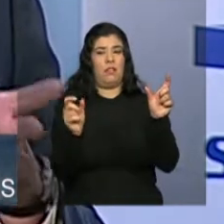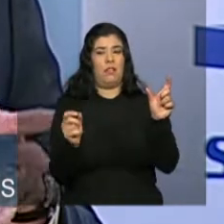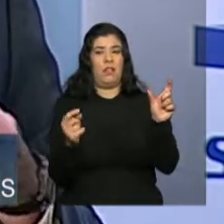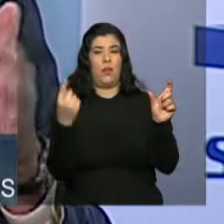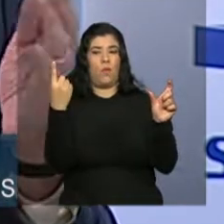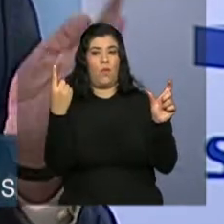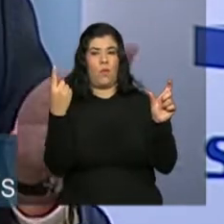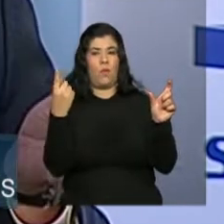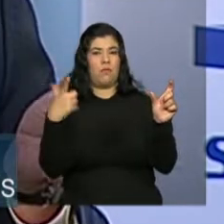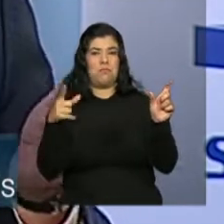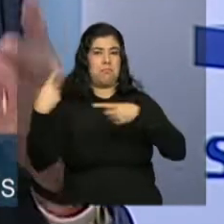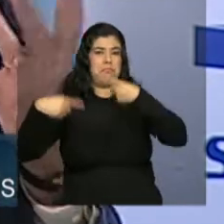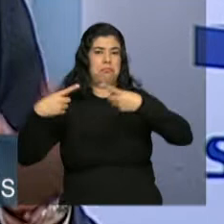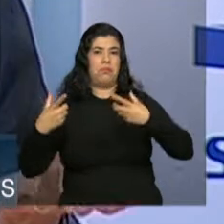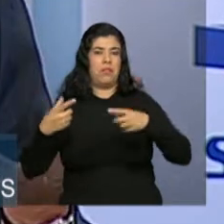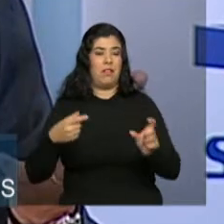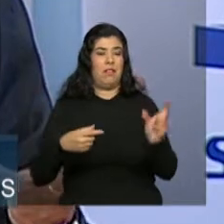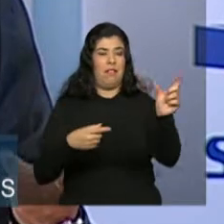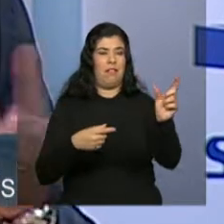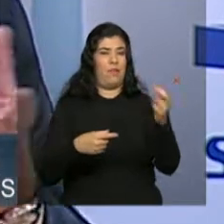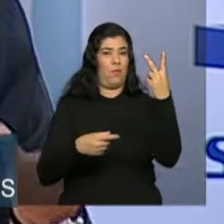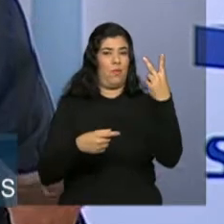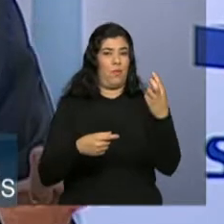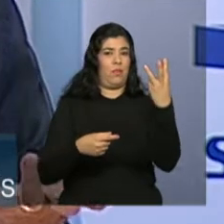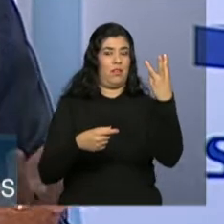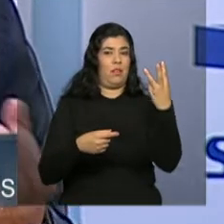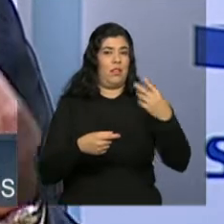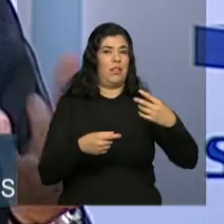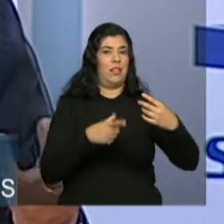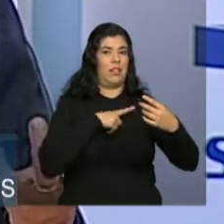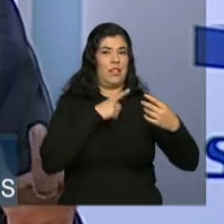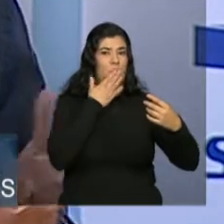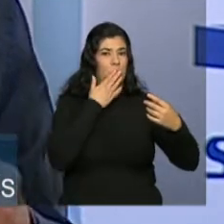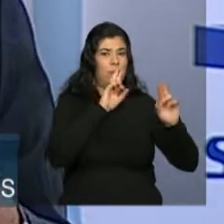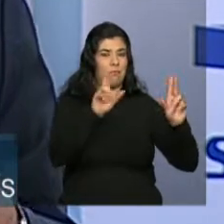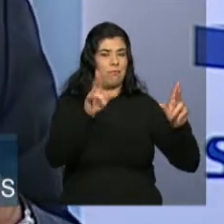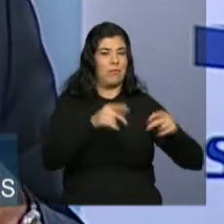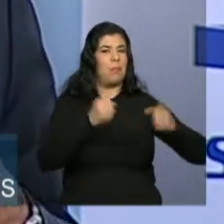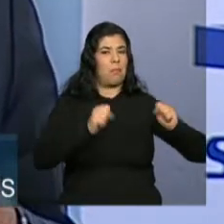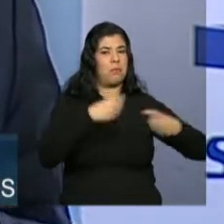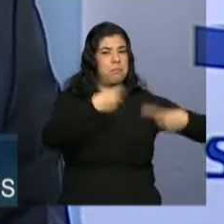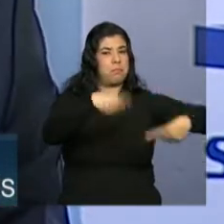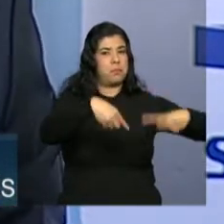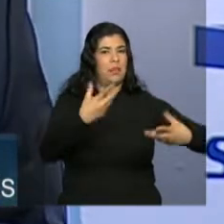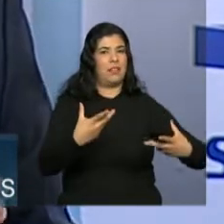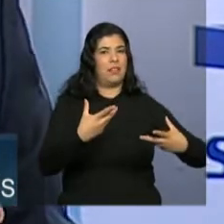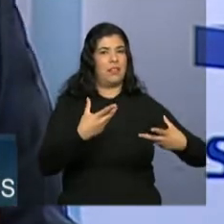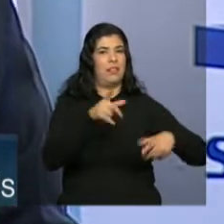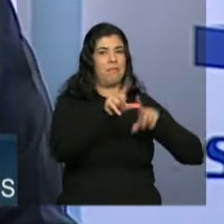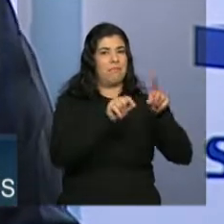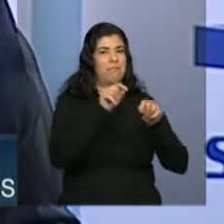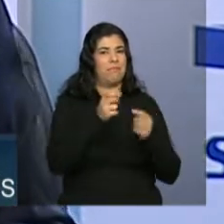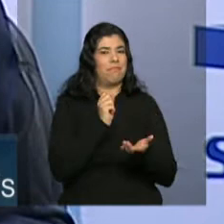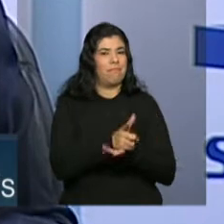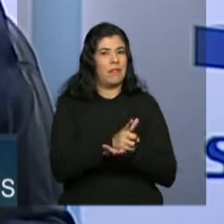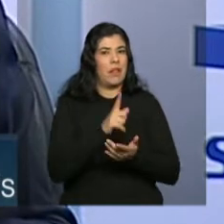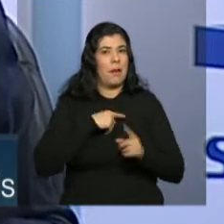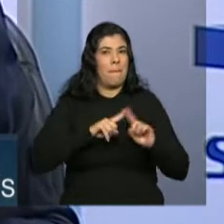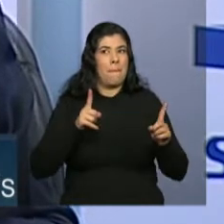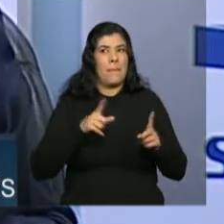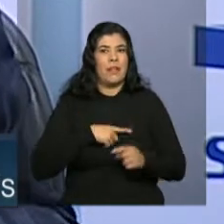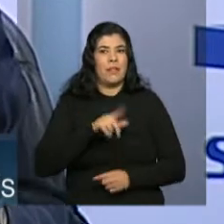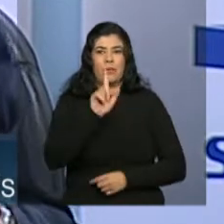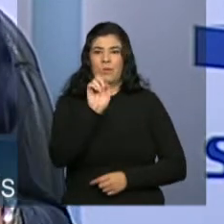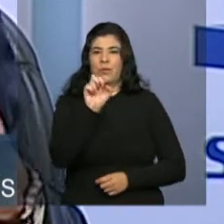23 genéricos dele eu tenho maior concorrente a lógica muito simples né mas a política de genérico tem filho tão